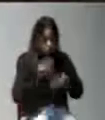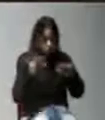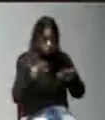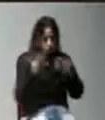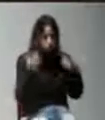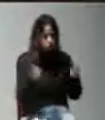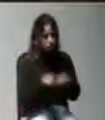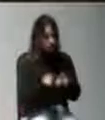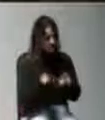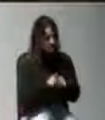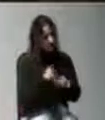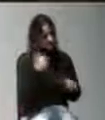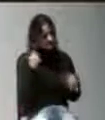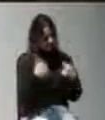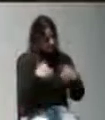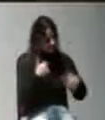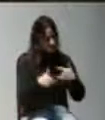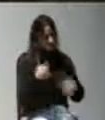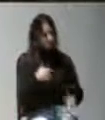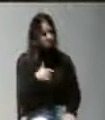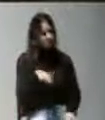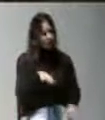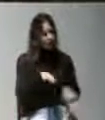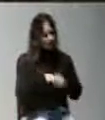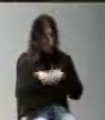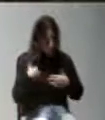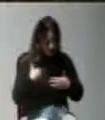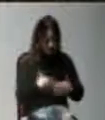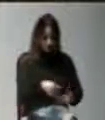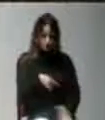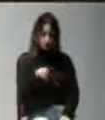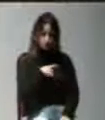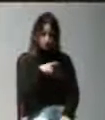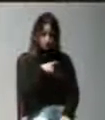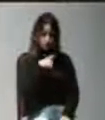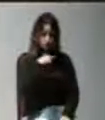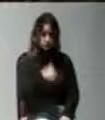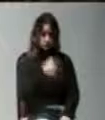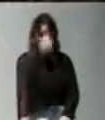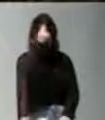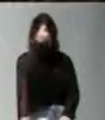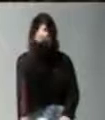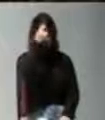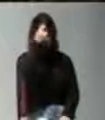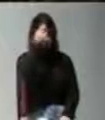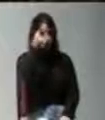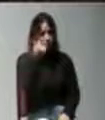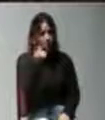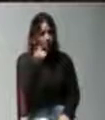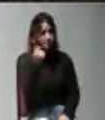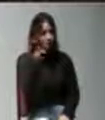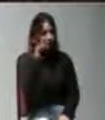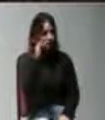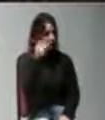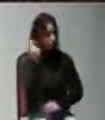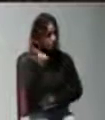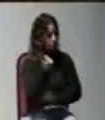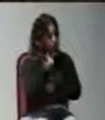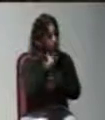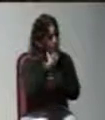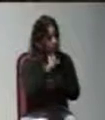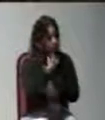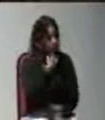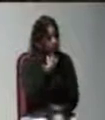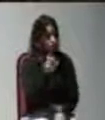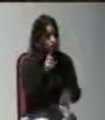e produtivos e formativos que passamos aqui na Universidade Federal do Rio Grande do Sul. E justamente o